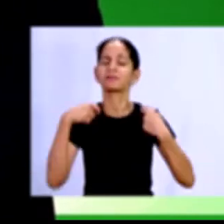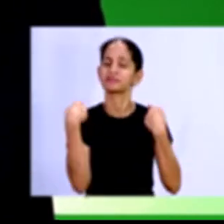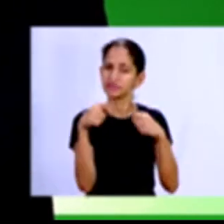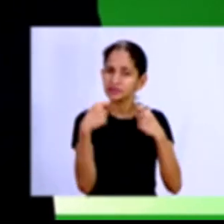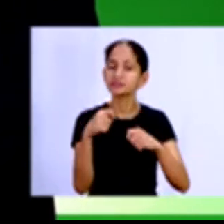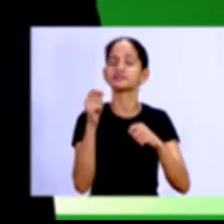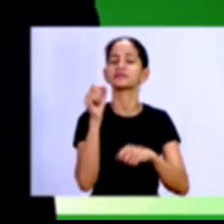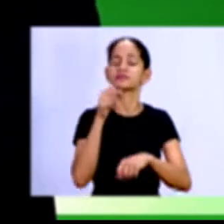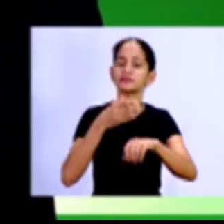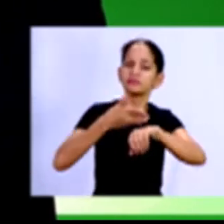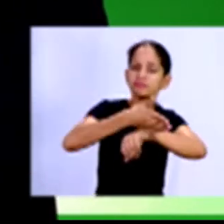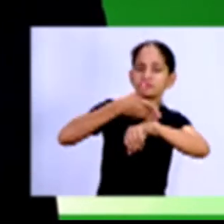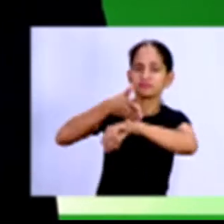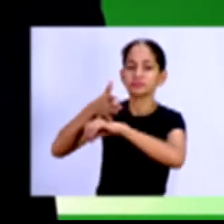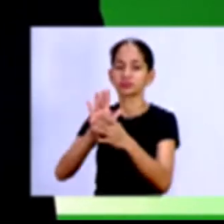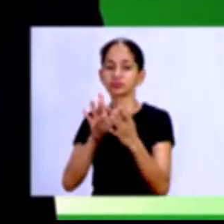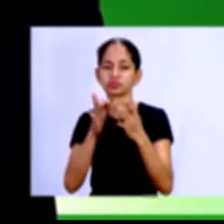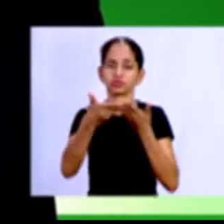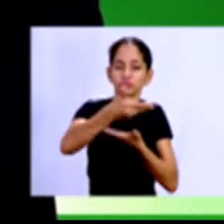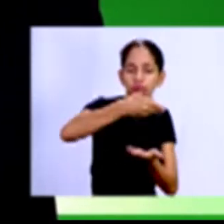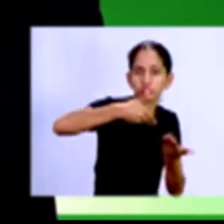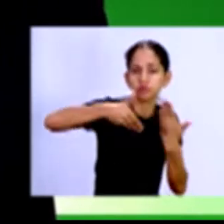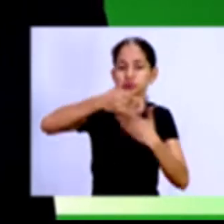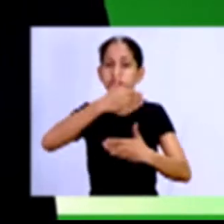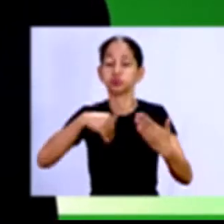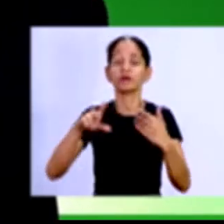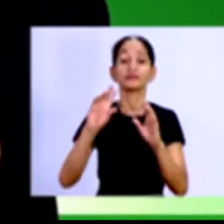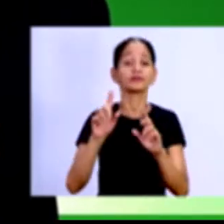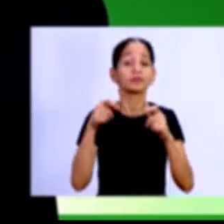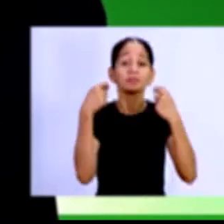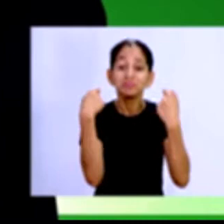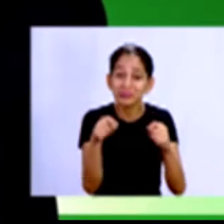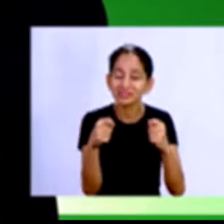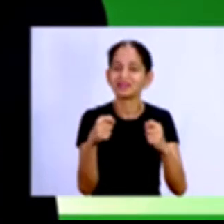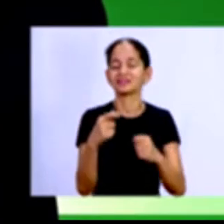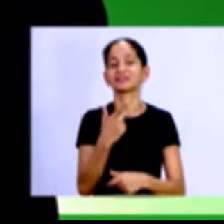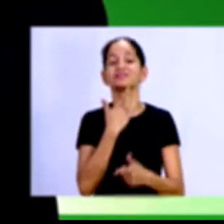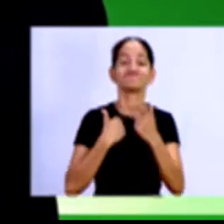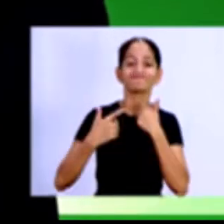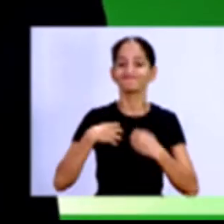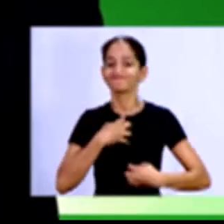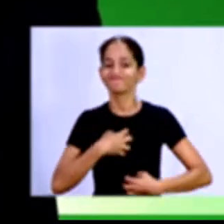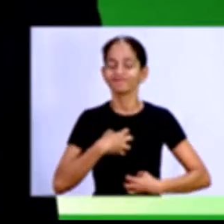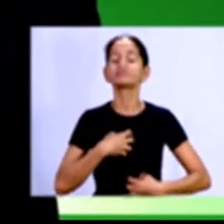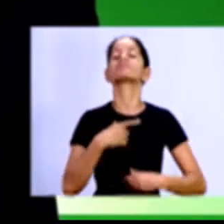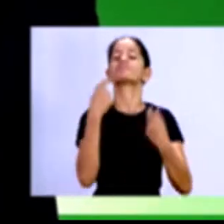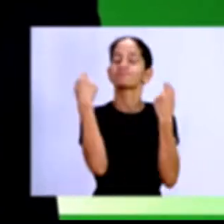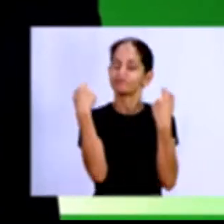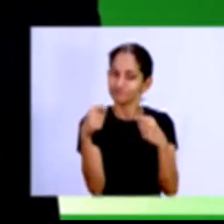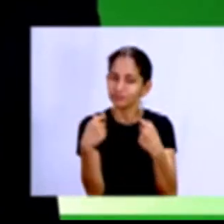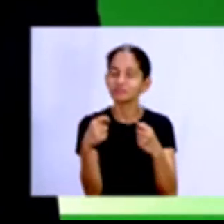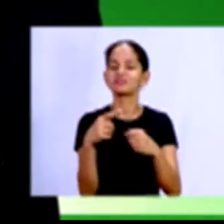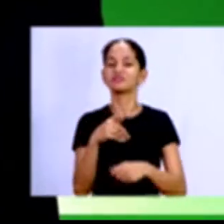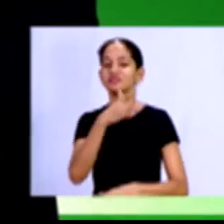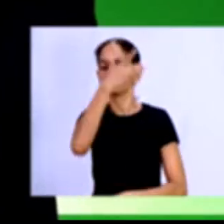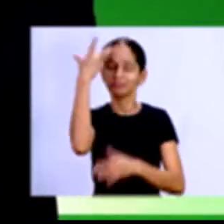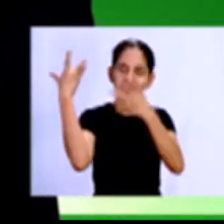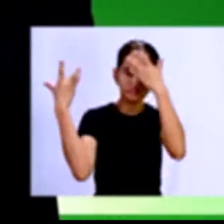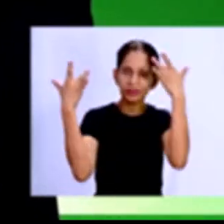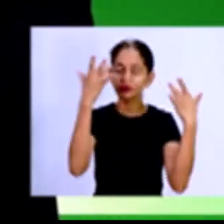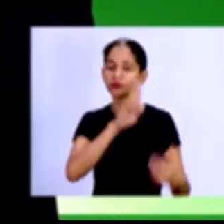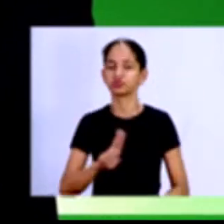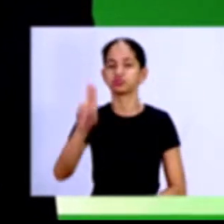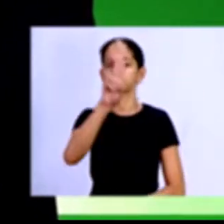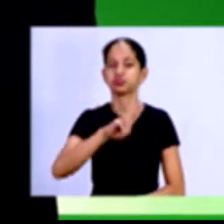necessidade a possibilitar a interação. Portanto, ele surgiu dessa necessidade. O fato das pessoas começarem a